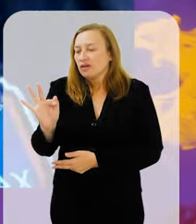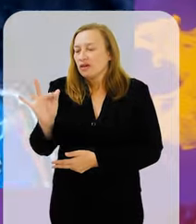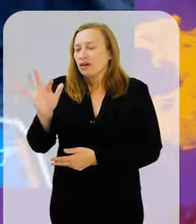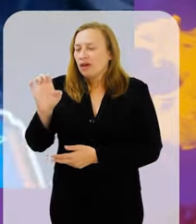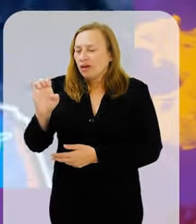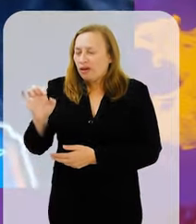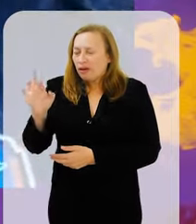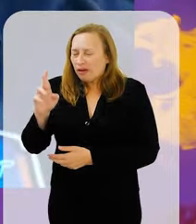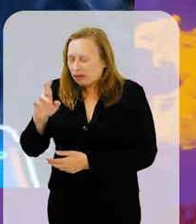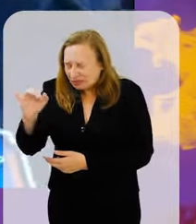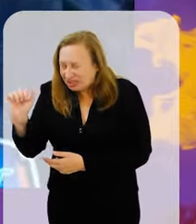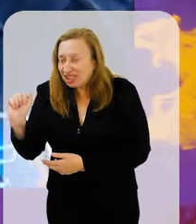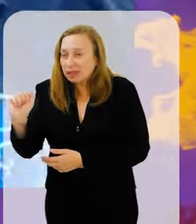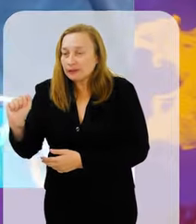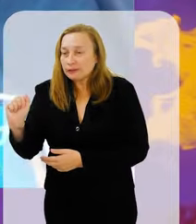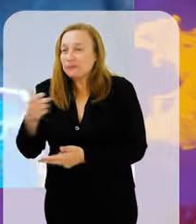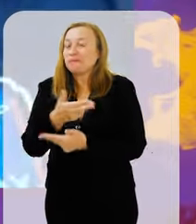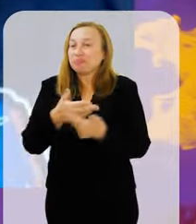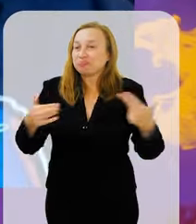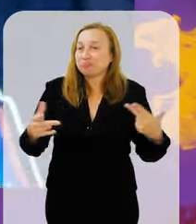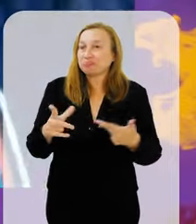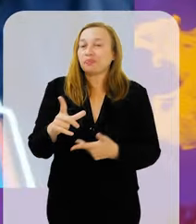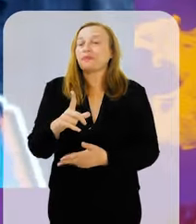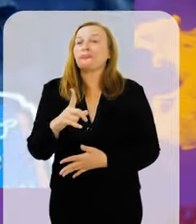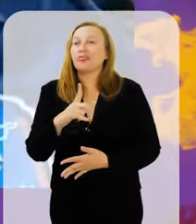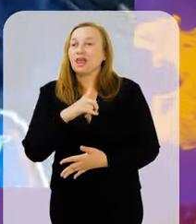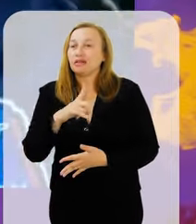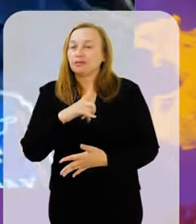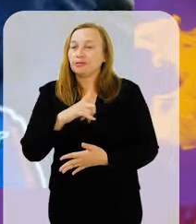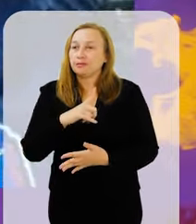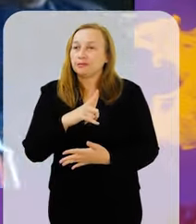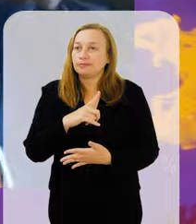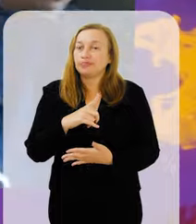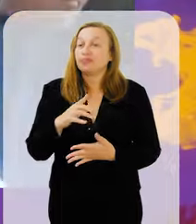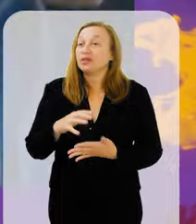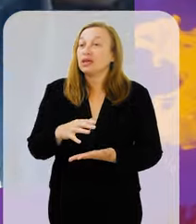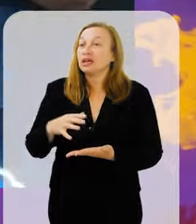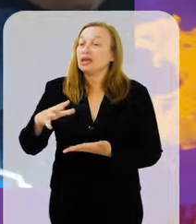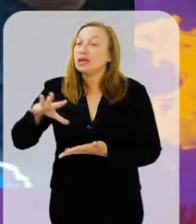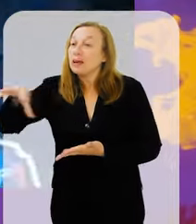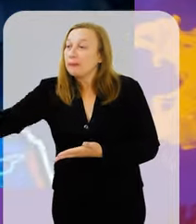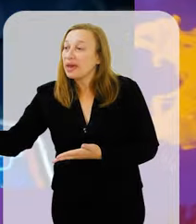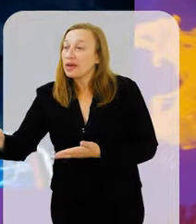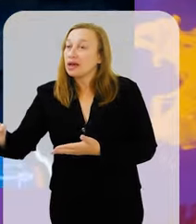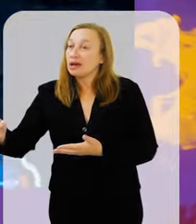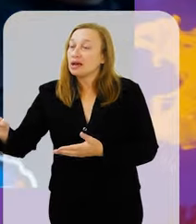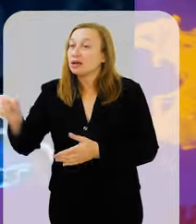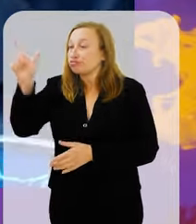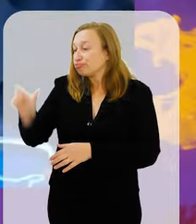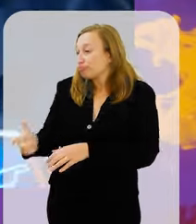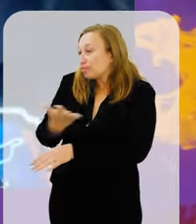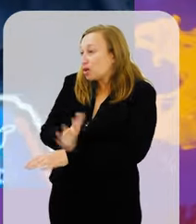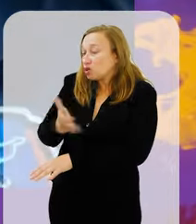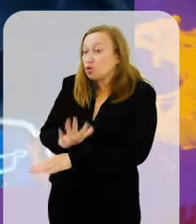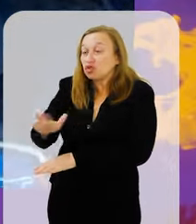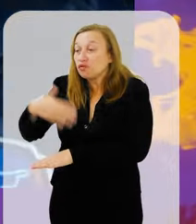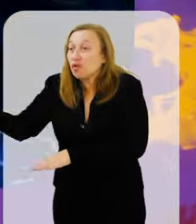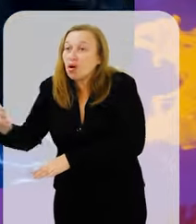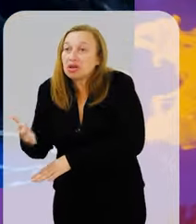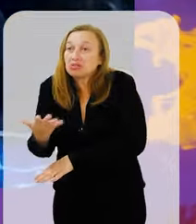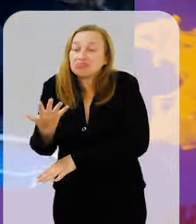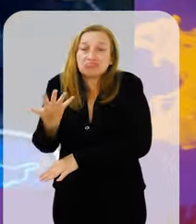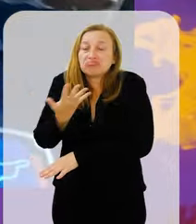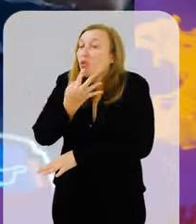caras que estão aí no mercado, né? E não tem, porque traz o português que o cara nunca viu. Ah, mas ele fez um bom trabalho